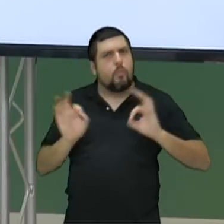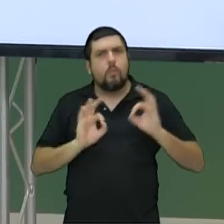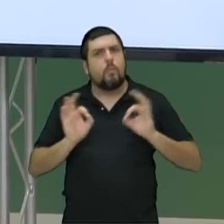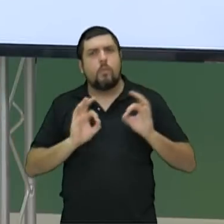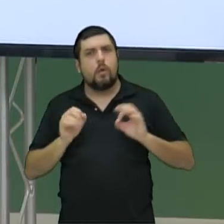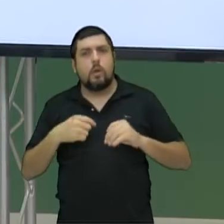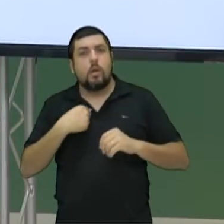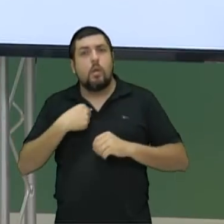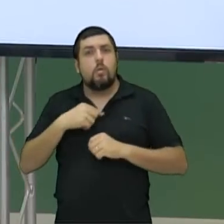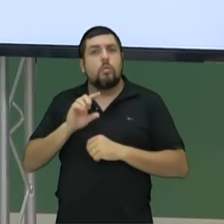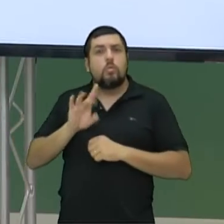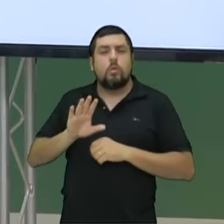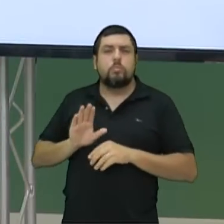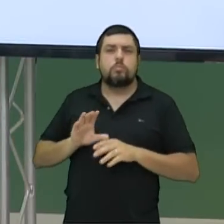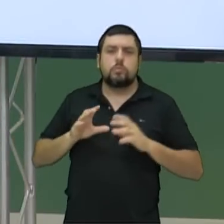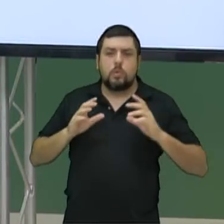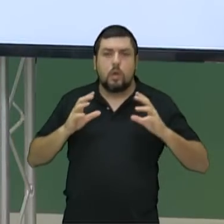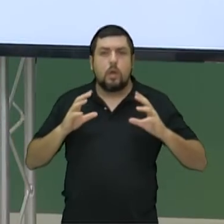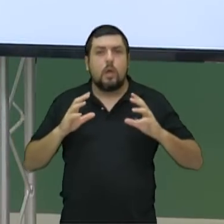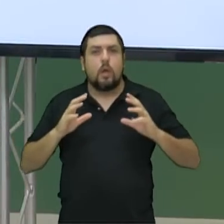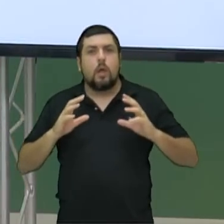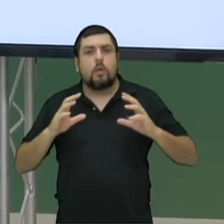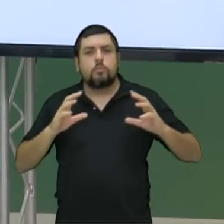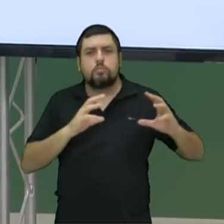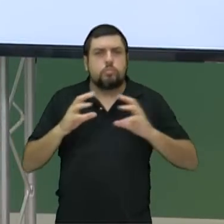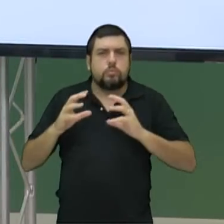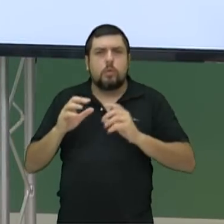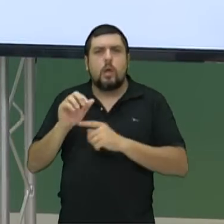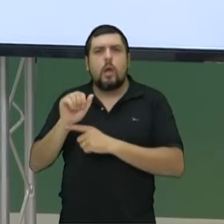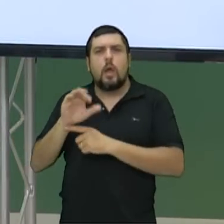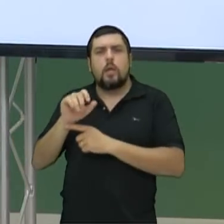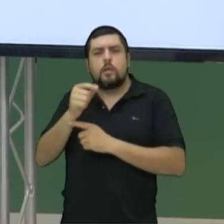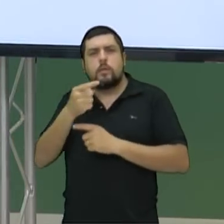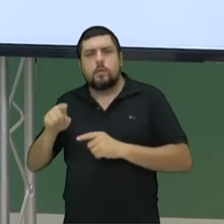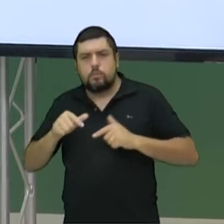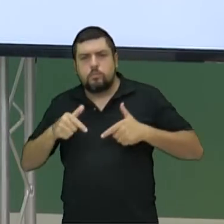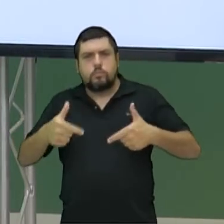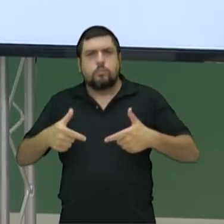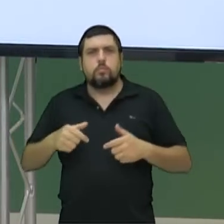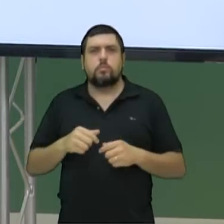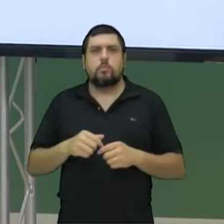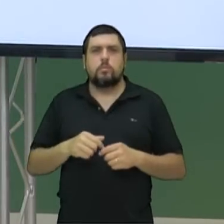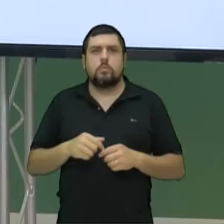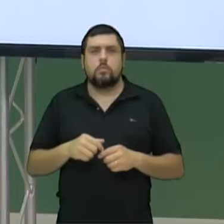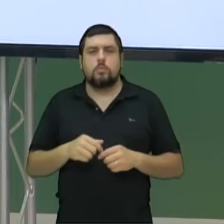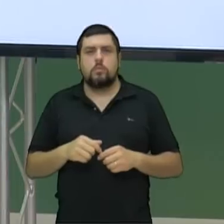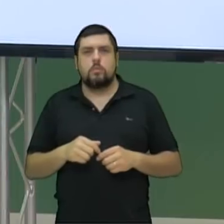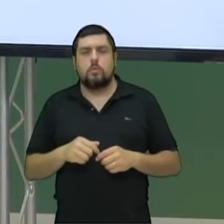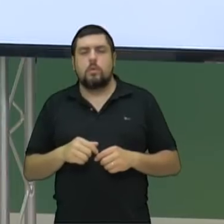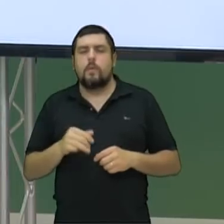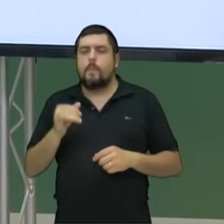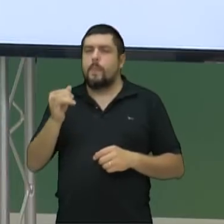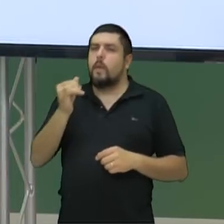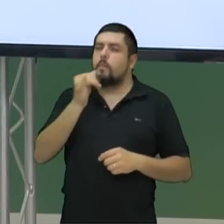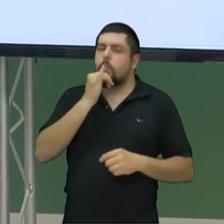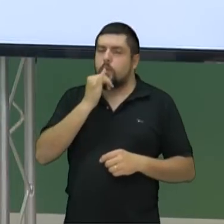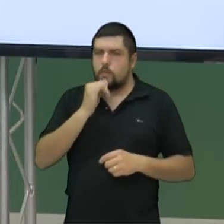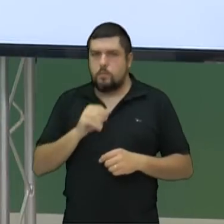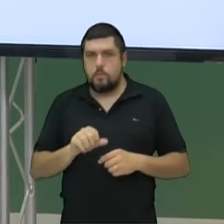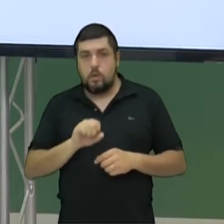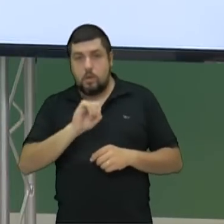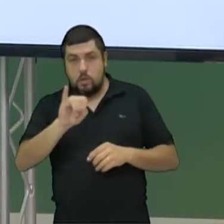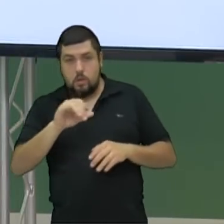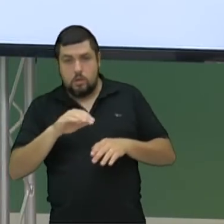solo. Isso é tão fato de que se eu tiver com uma superfície lisa, por exemplo, né, se o meu sapato estiver